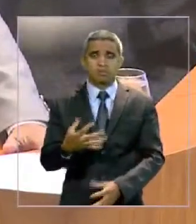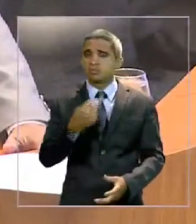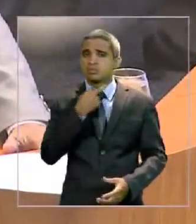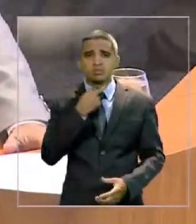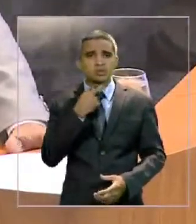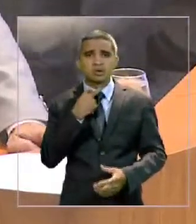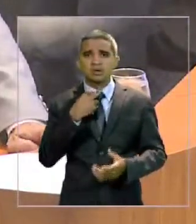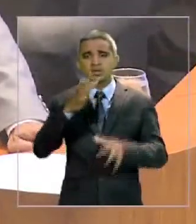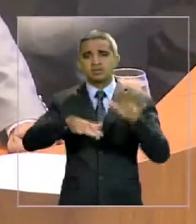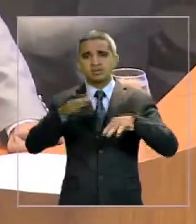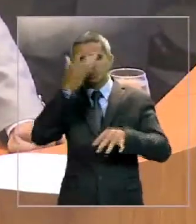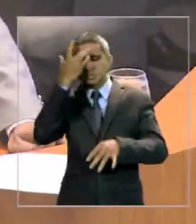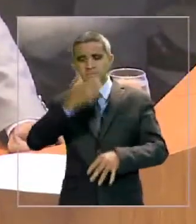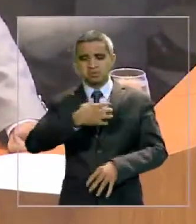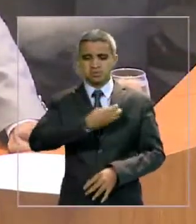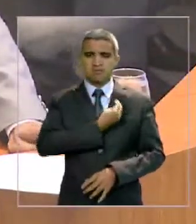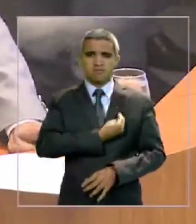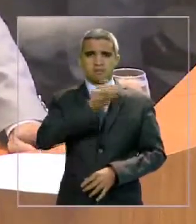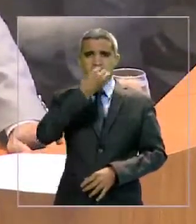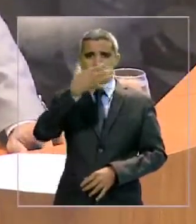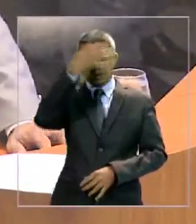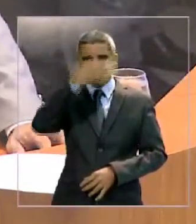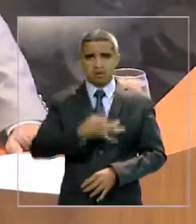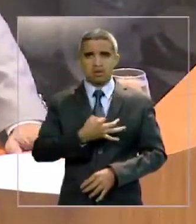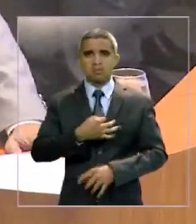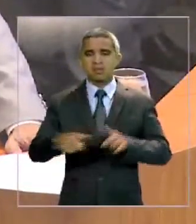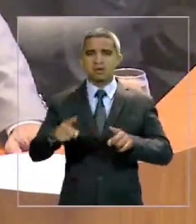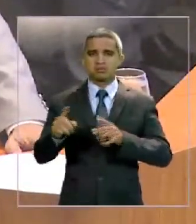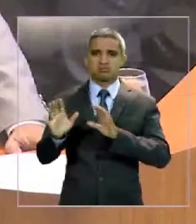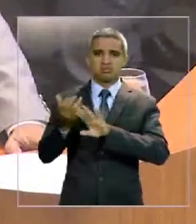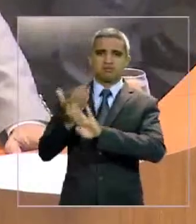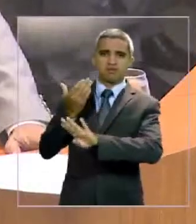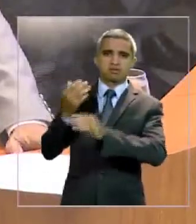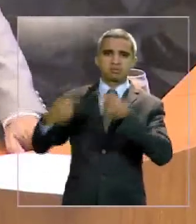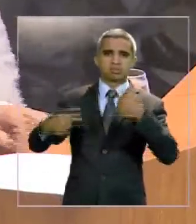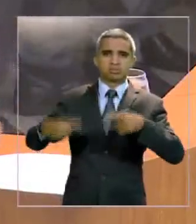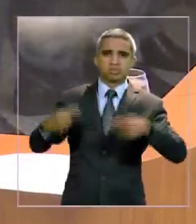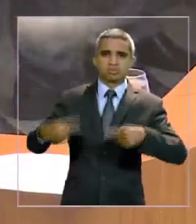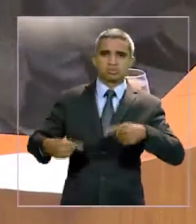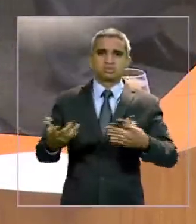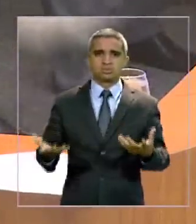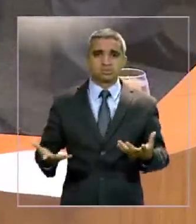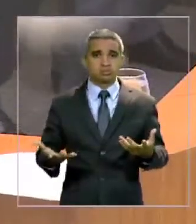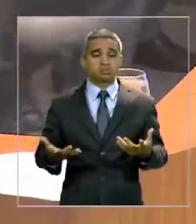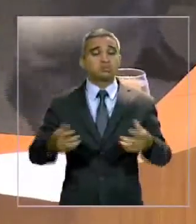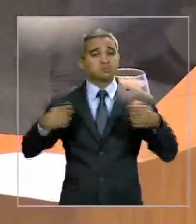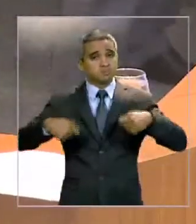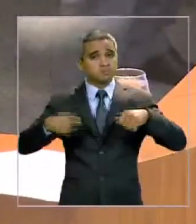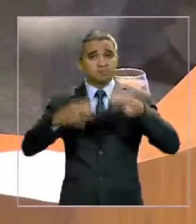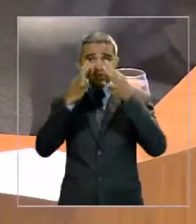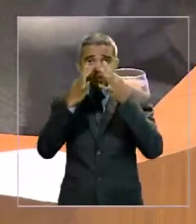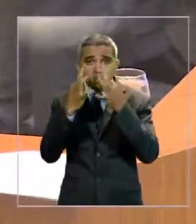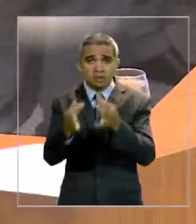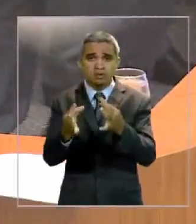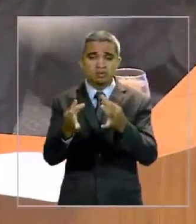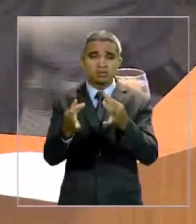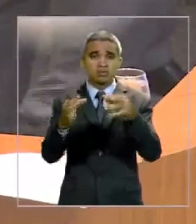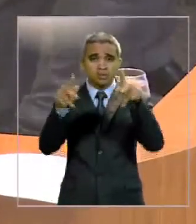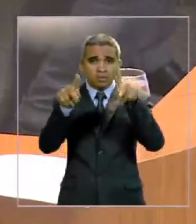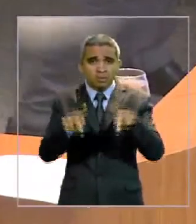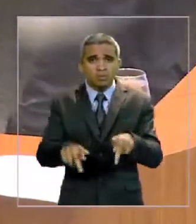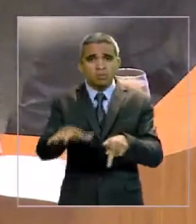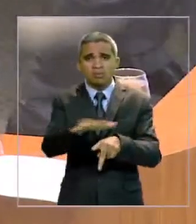no Hospital da Criança, já que está em construção, que possa ser feita essa adaptação. Solicitar também a Secretaria de Saúde que volte a fornecer as